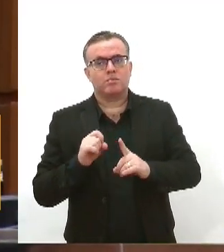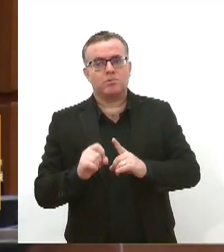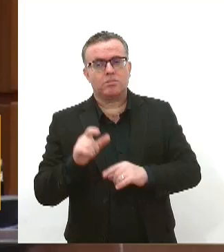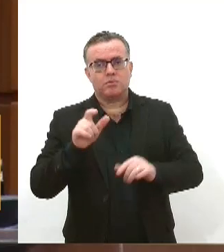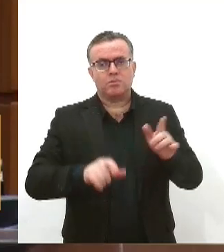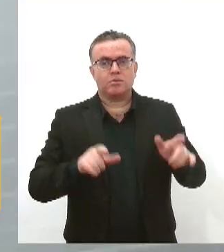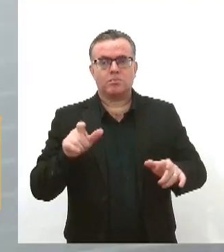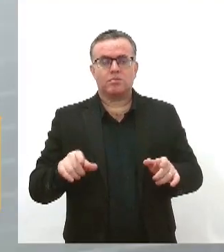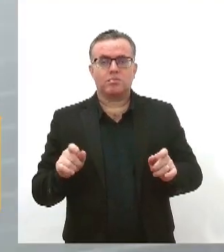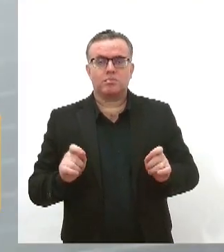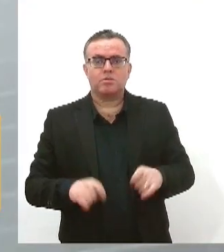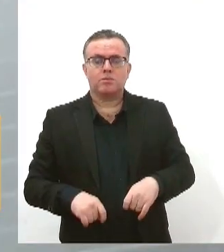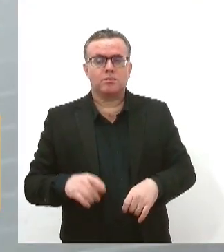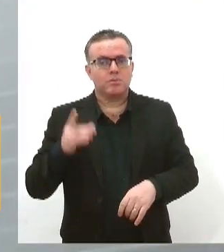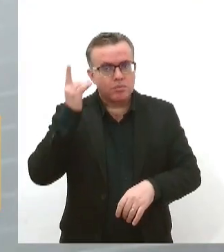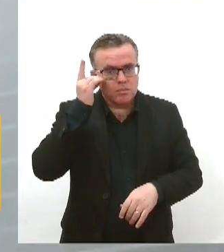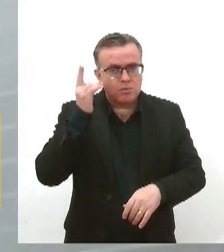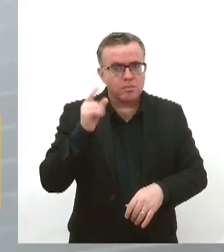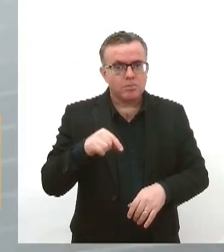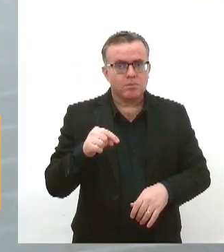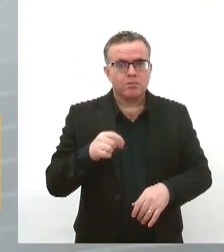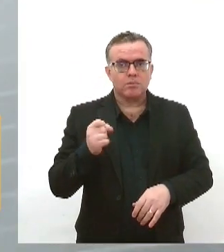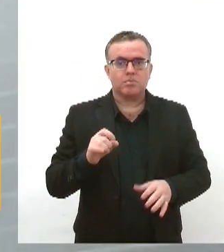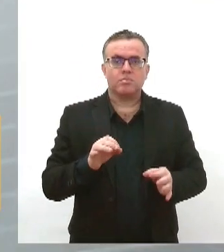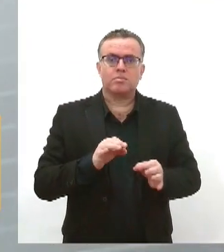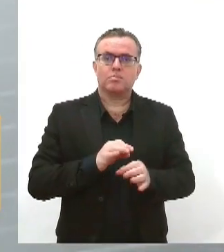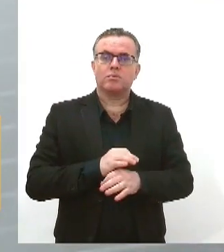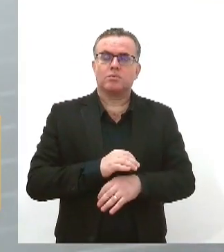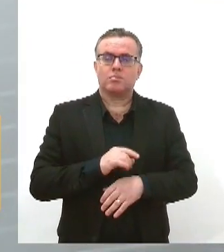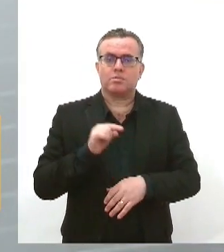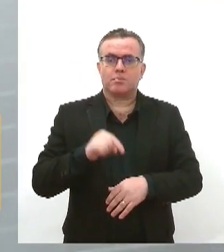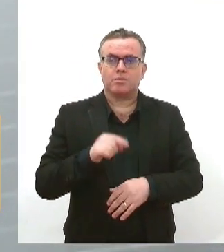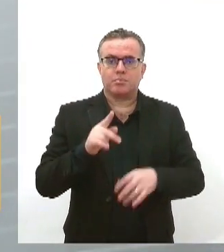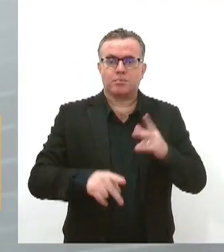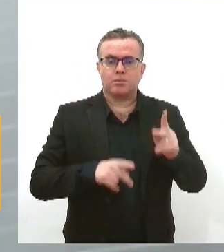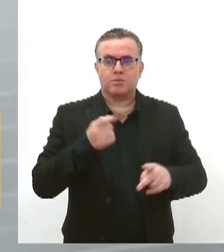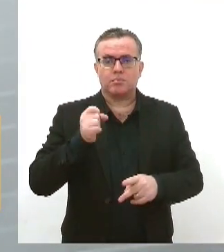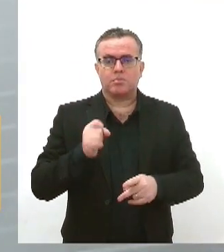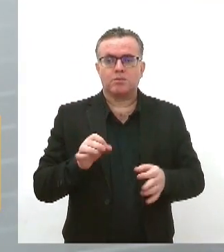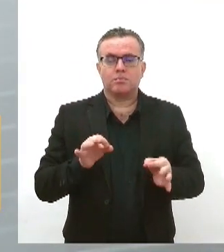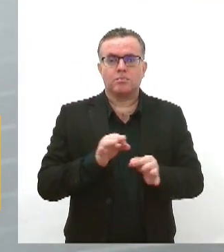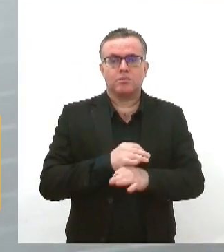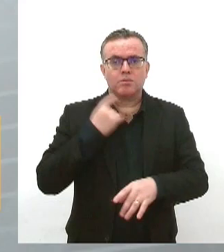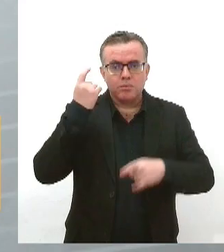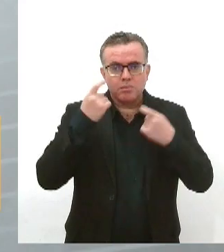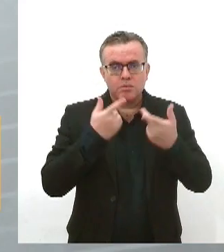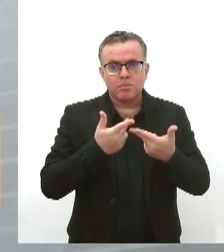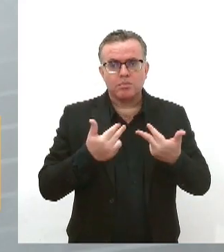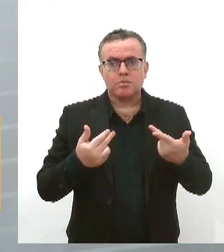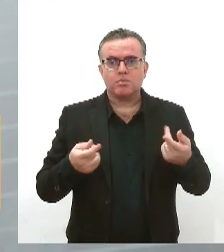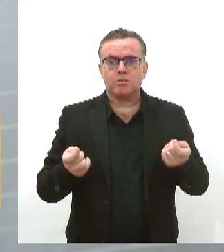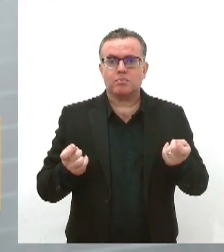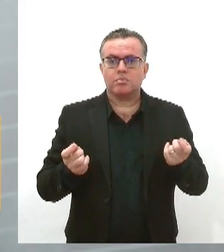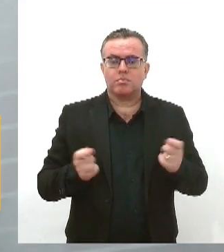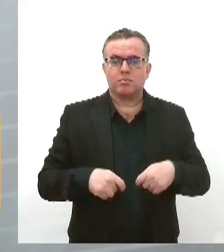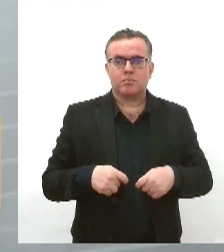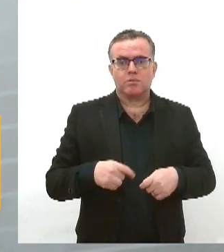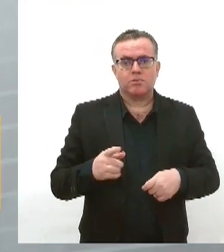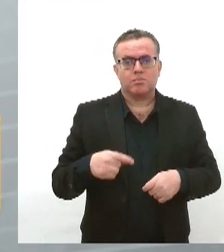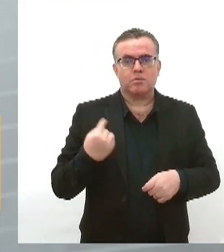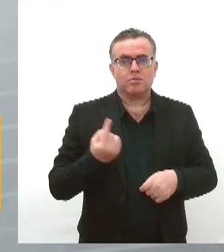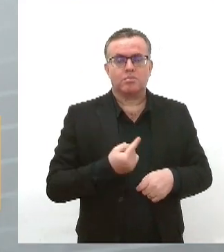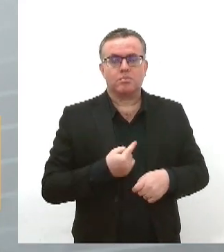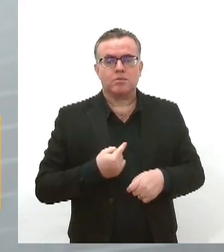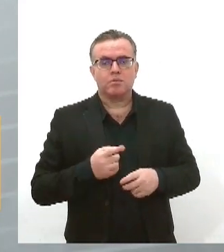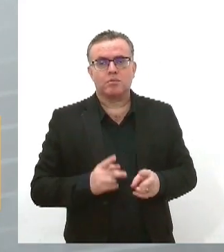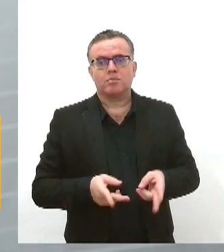Down em Sergipe. Que a sociedade tenha uma preocupação maior, que todos nós nos preocupamos muito mais no dia a dia, porque